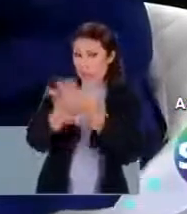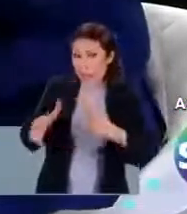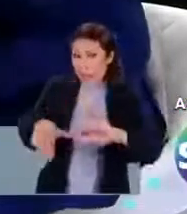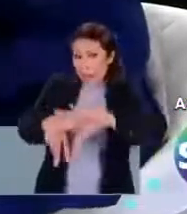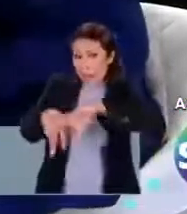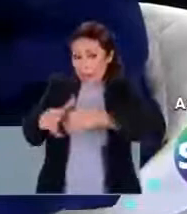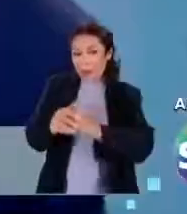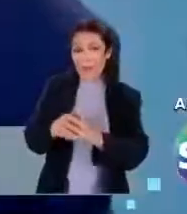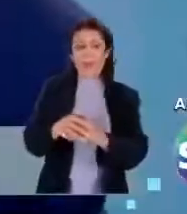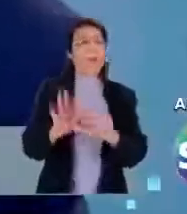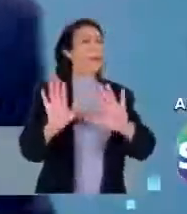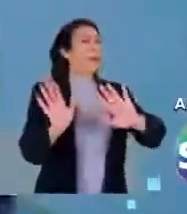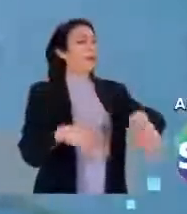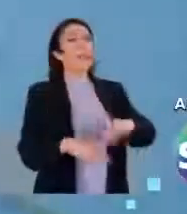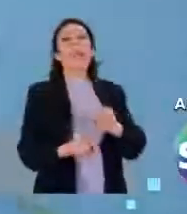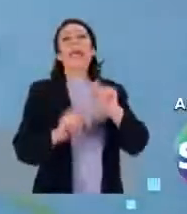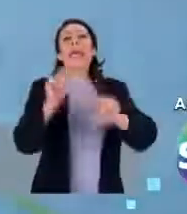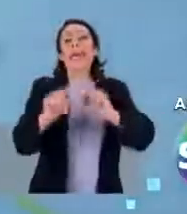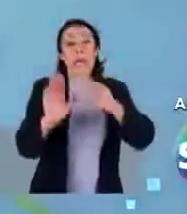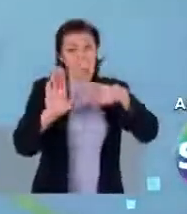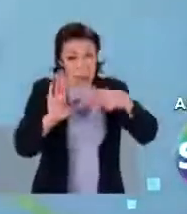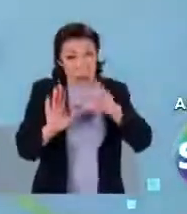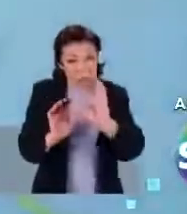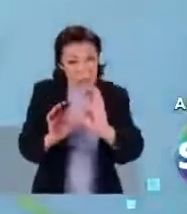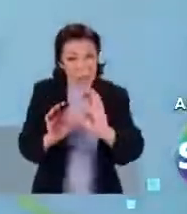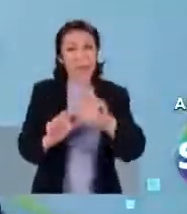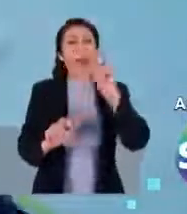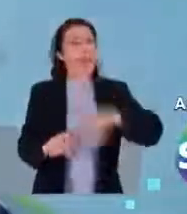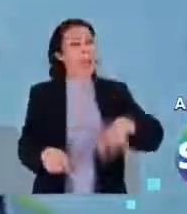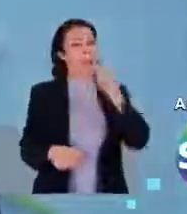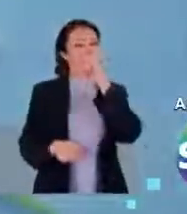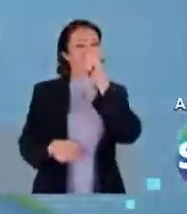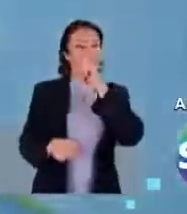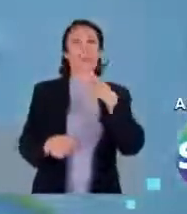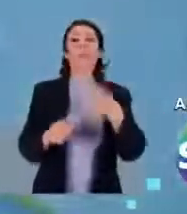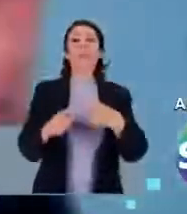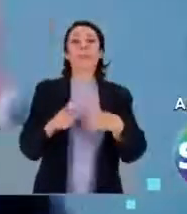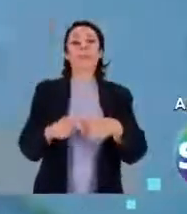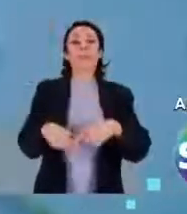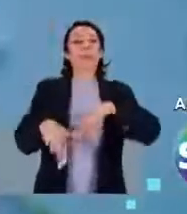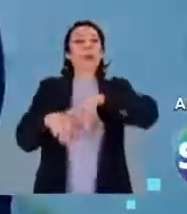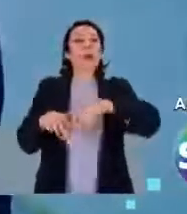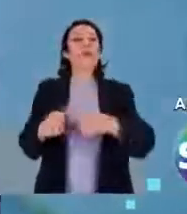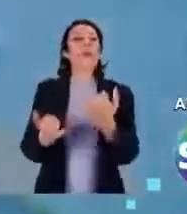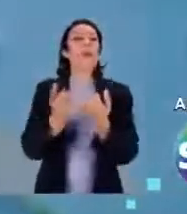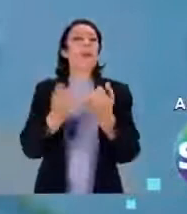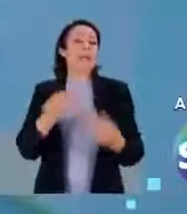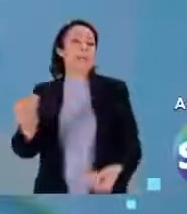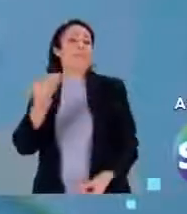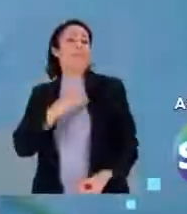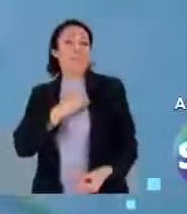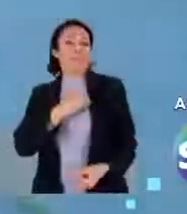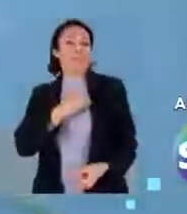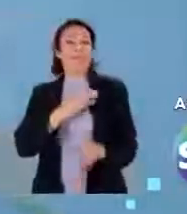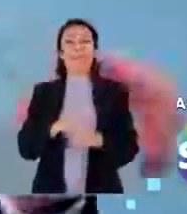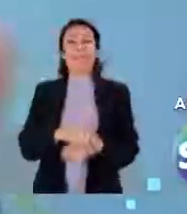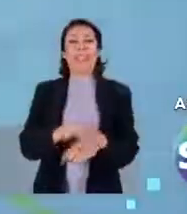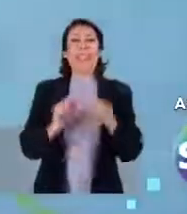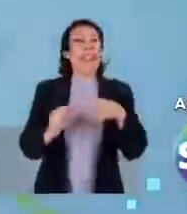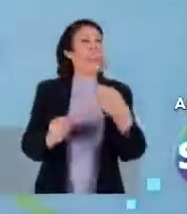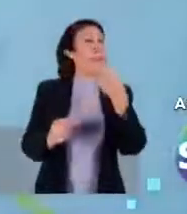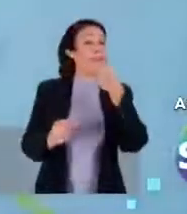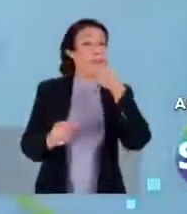quem prometer isso pro povo não passa de um mentiroso mentiroso grande por quê Porque a corrupção é que nem o pecado é uma